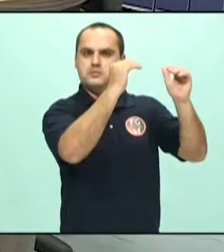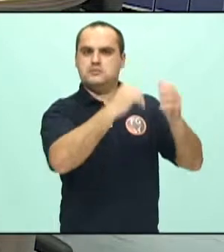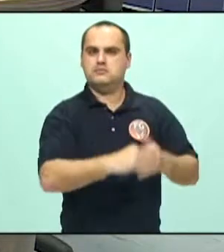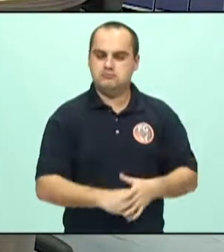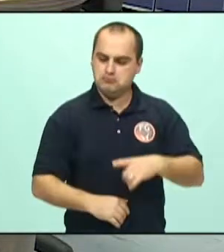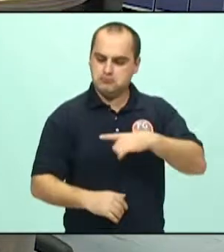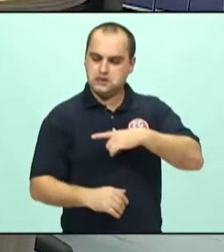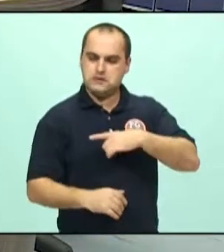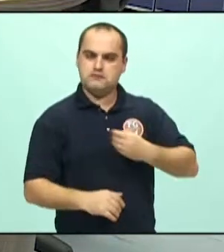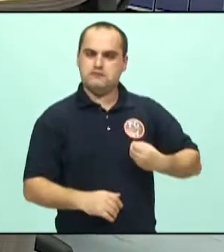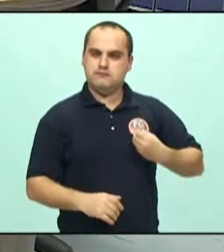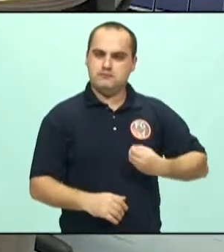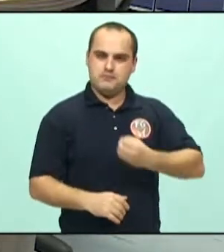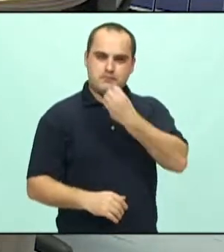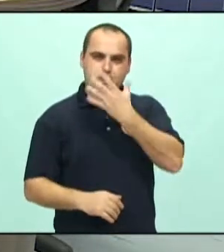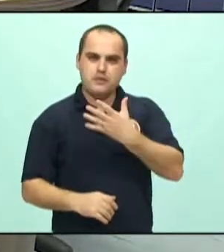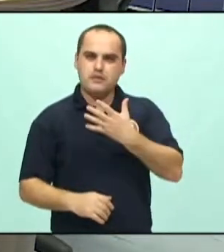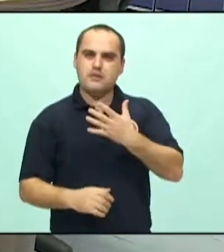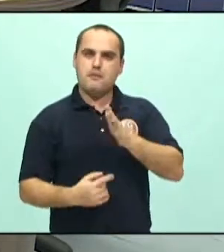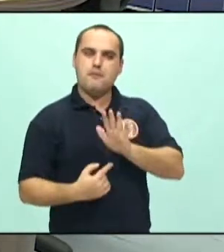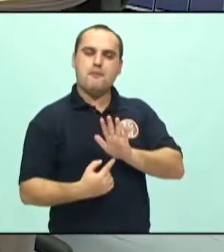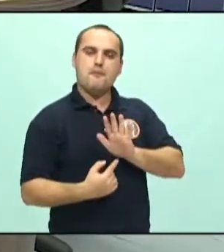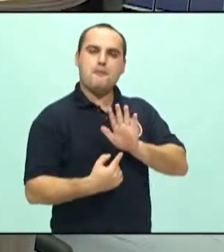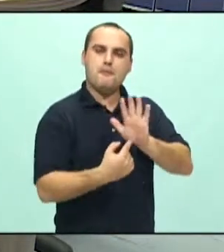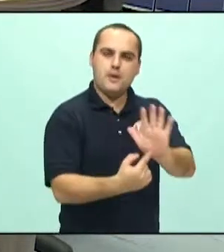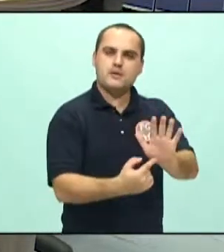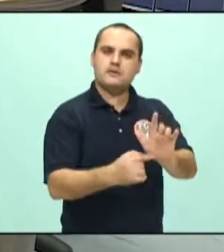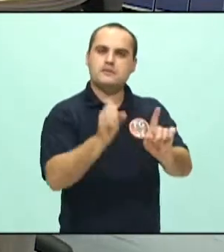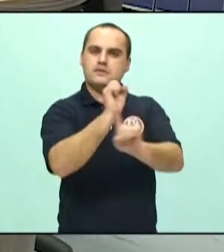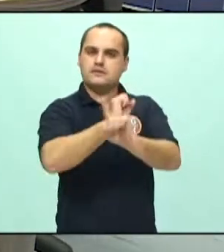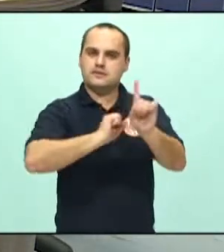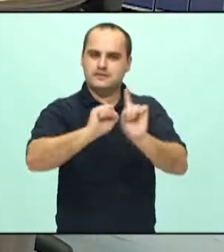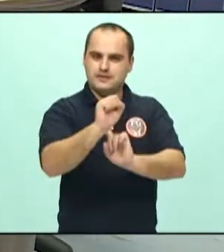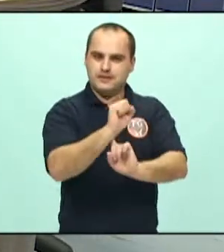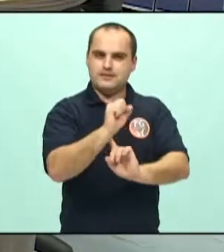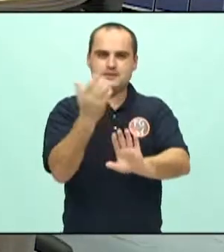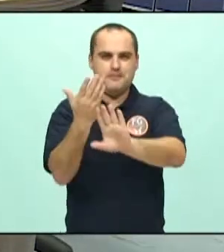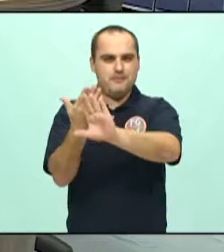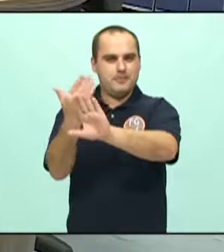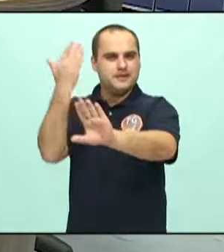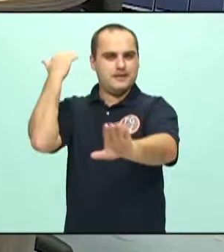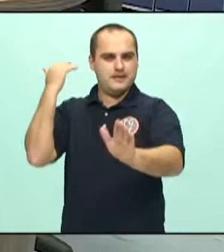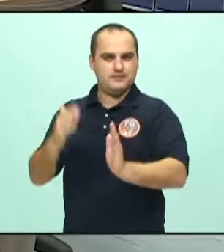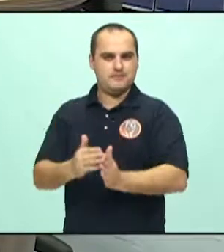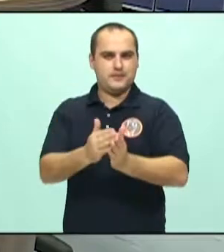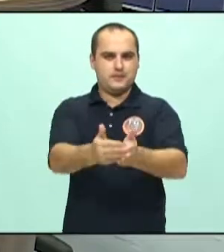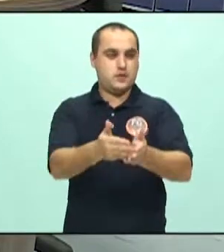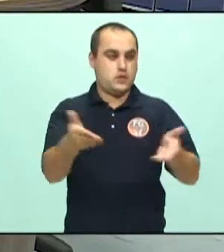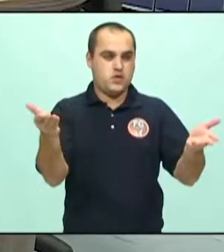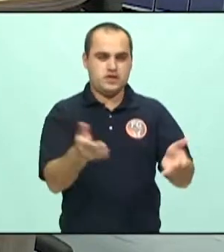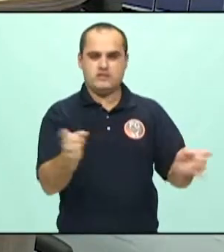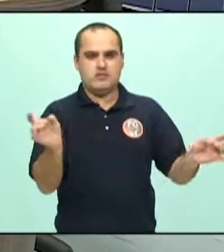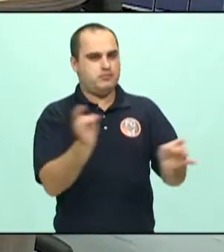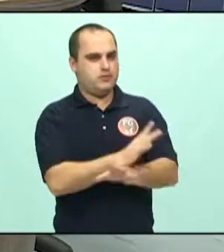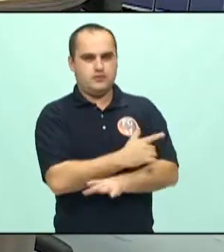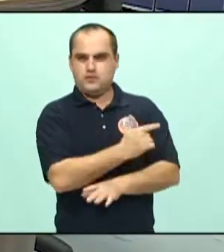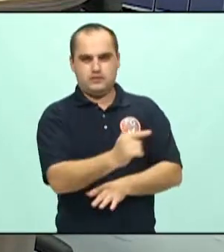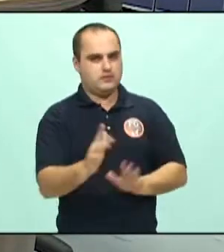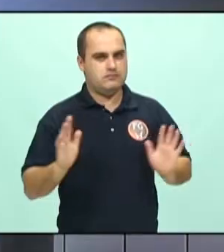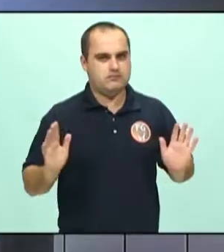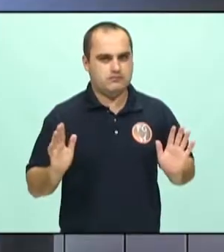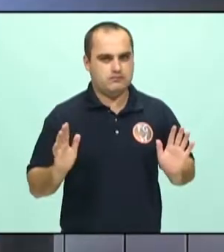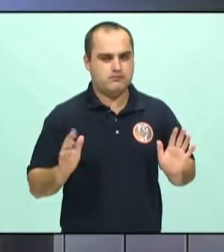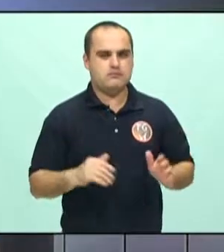boa e mostrando para a sociedade de que essa fama do portuário de antigamente, hoje não existe mais. Para